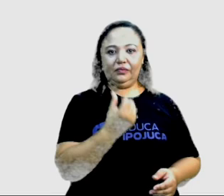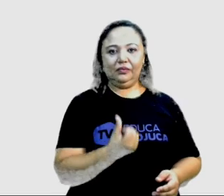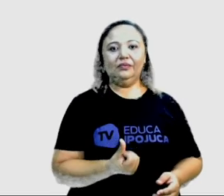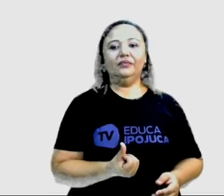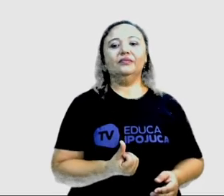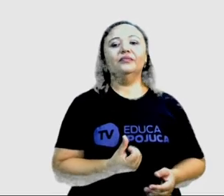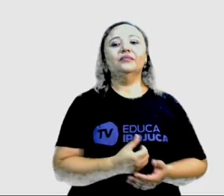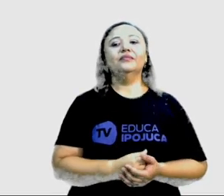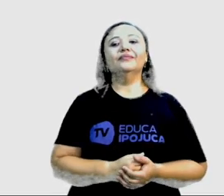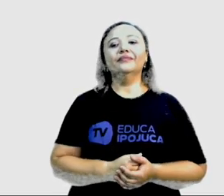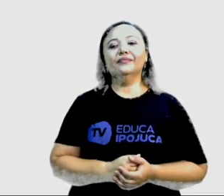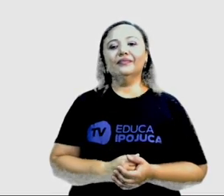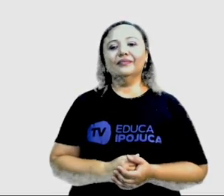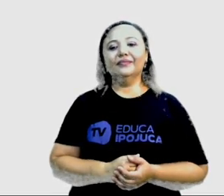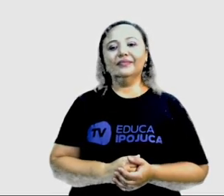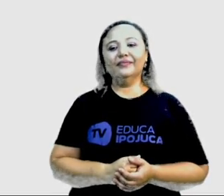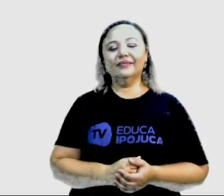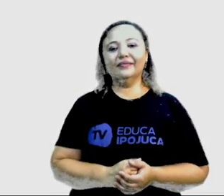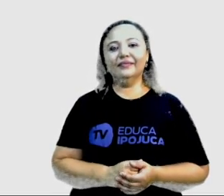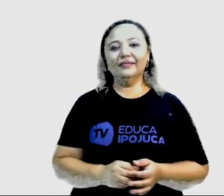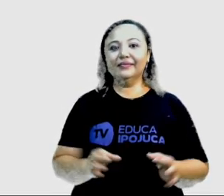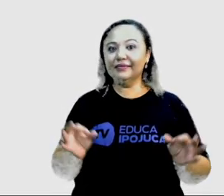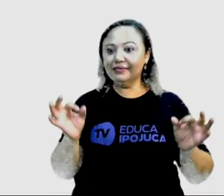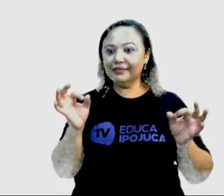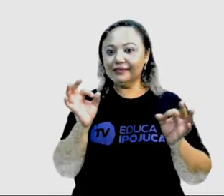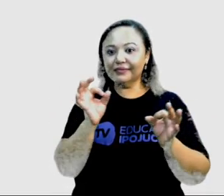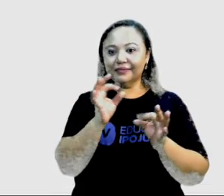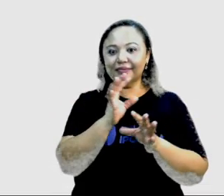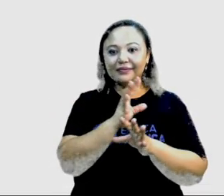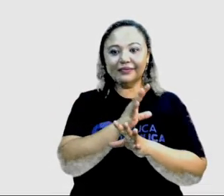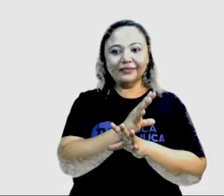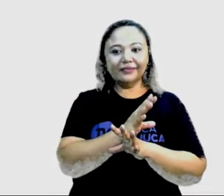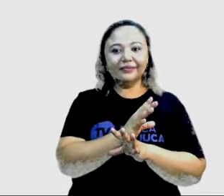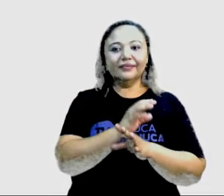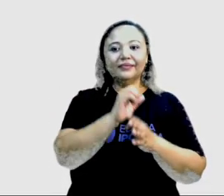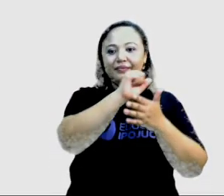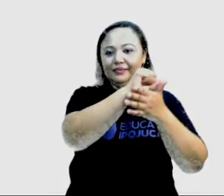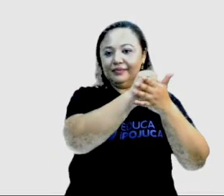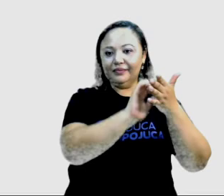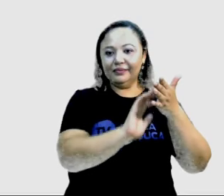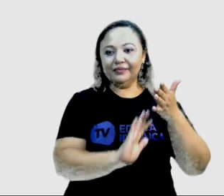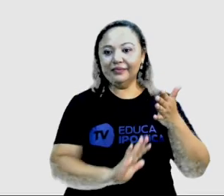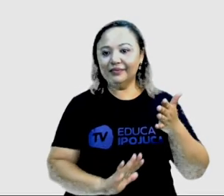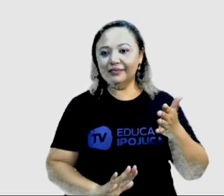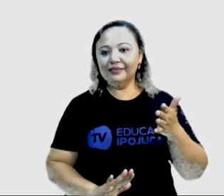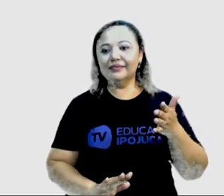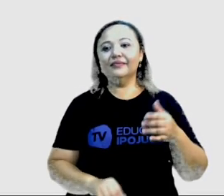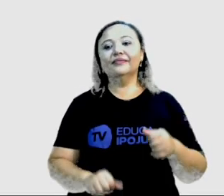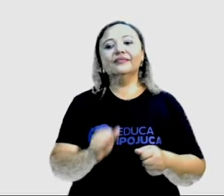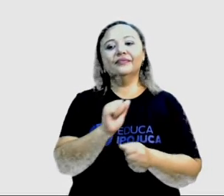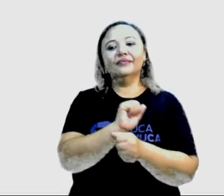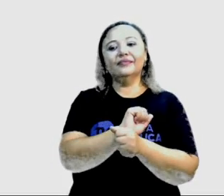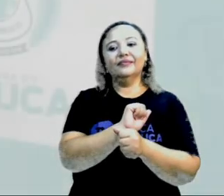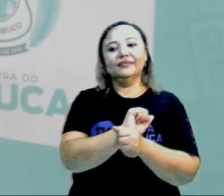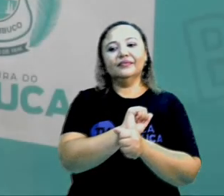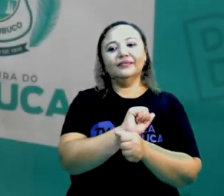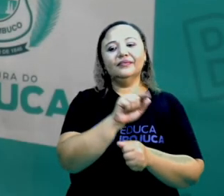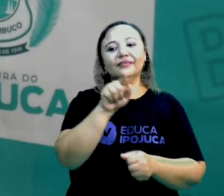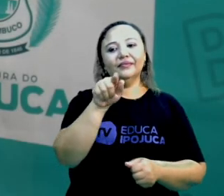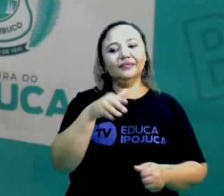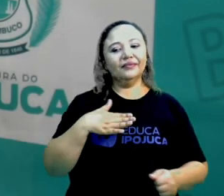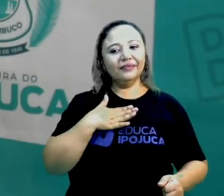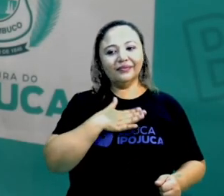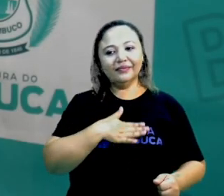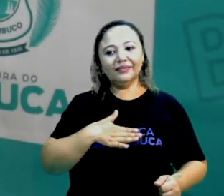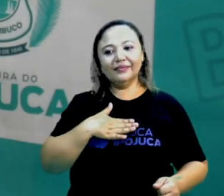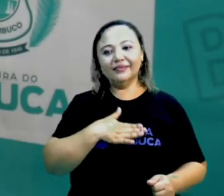16. Então, concluímos aí o nosso exercício de hoje. Eu espero que vocês tenham